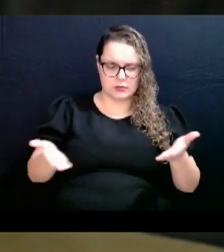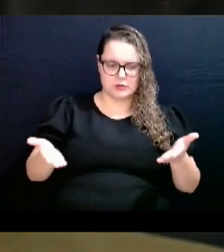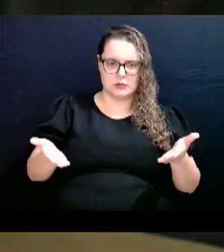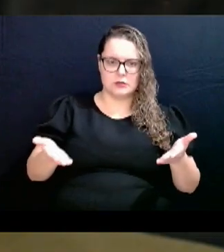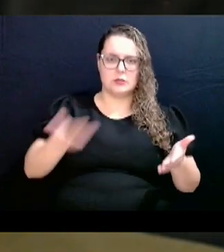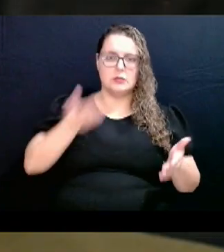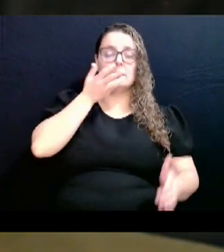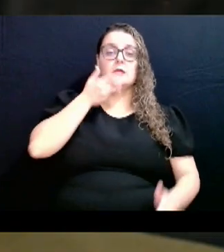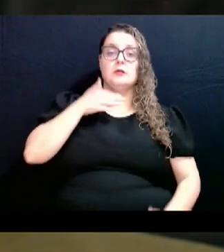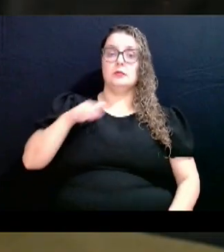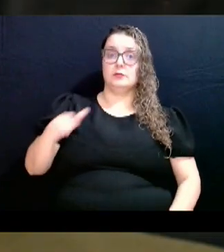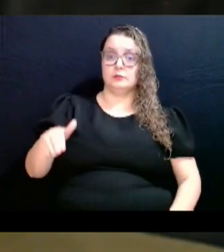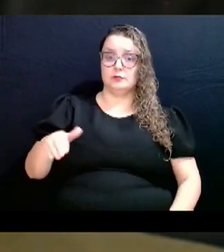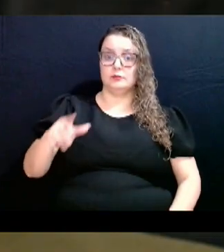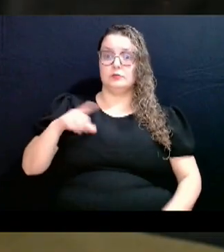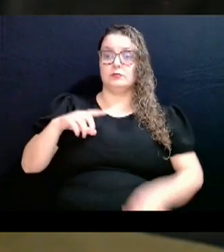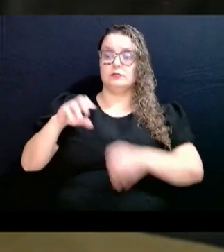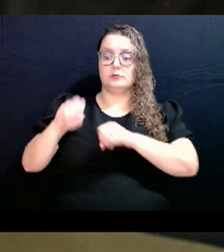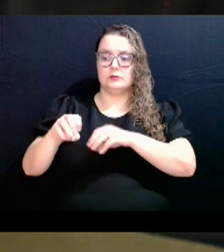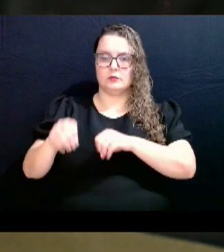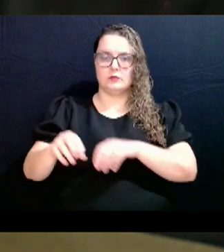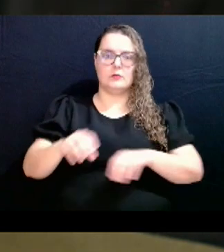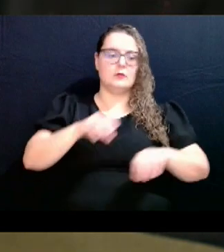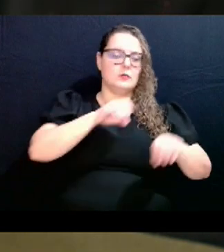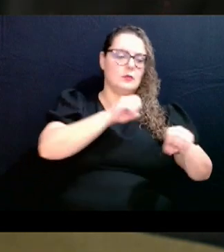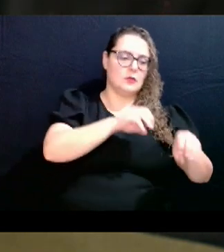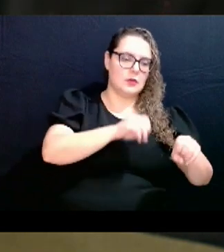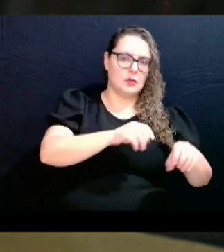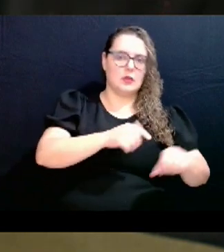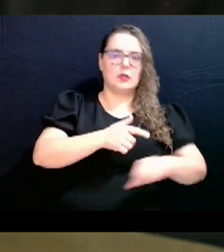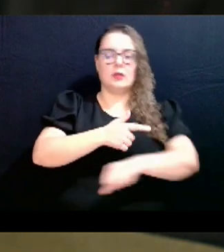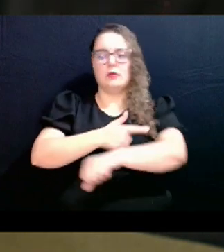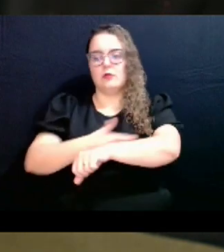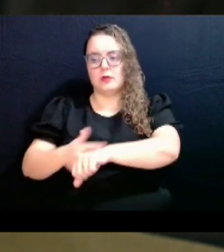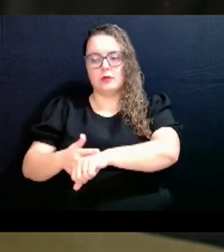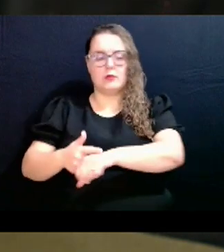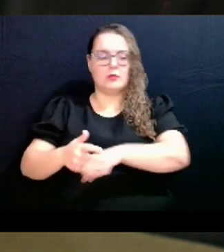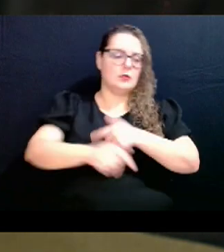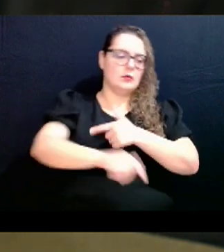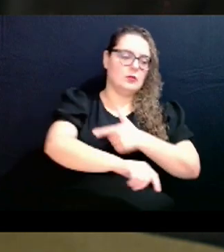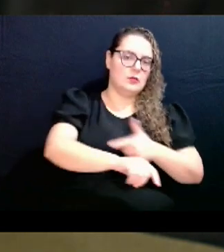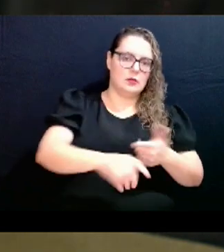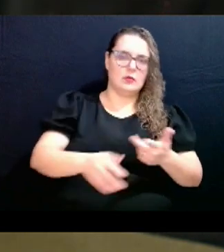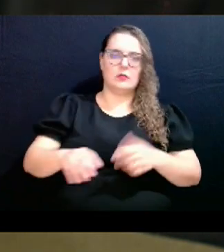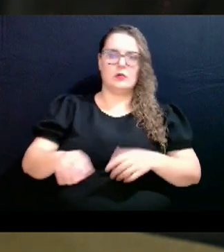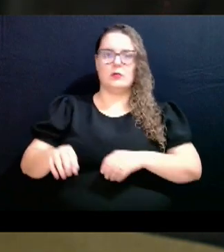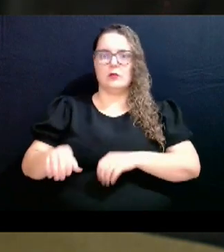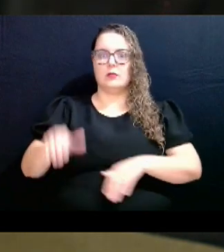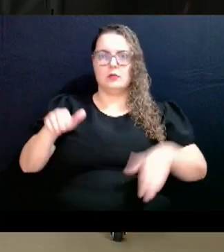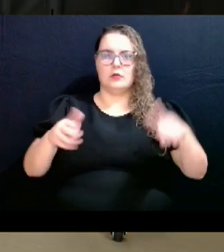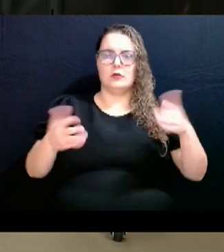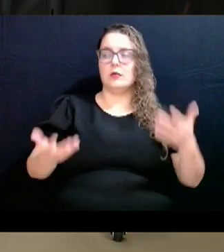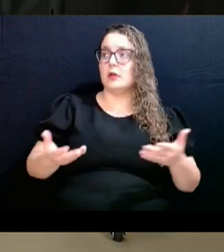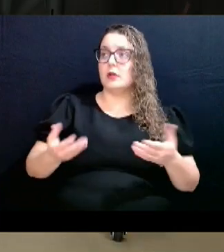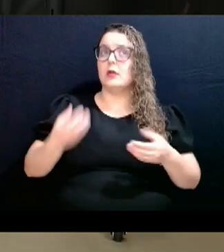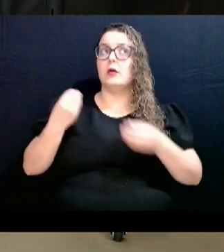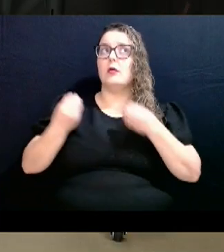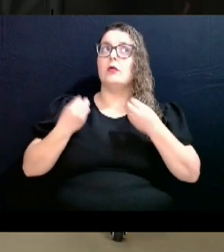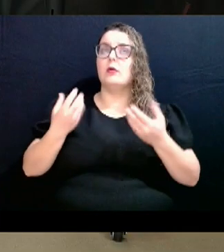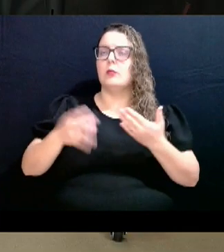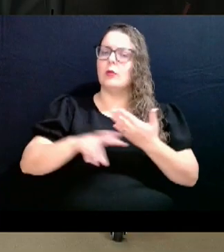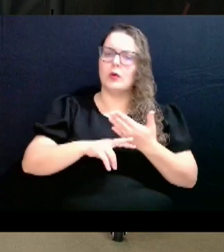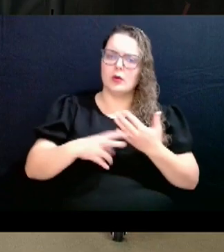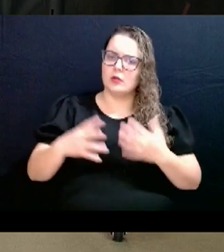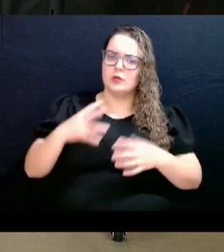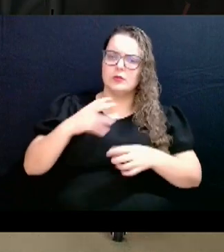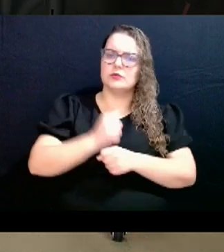uma educação, ela tem uma criação, e ela vai ficar adulta, entende? Então, o reflexo disso tudo,